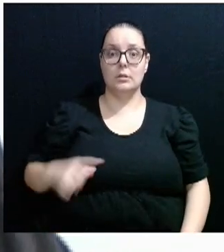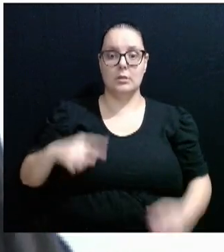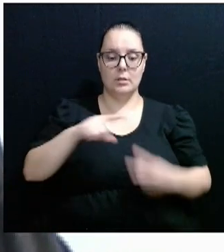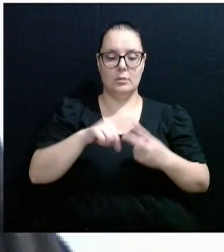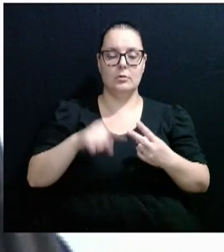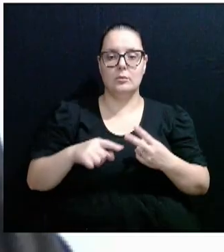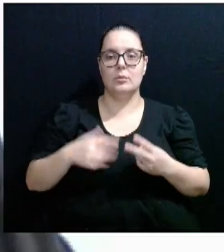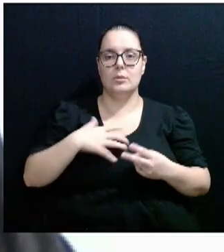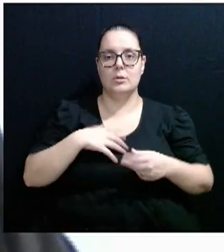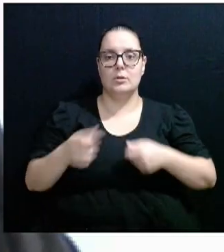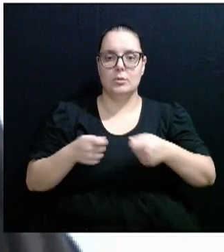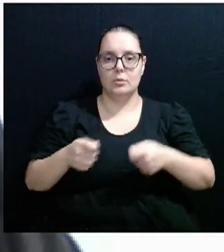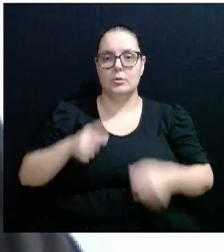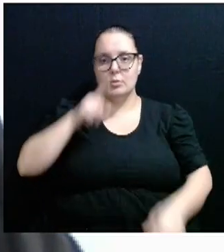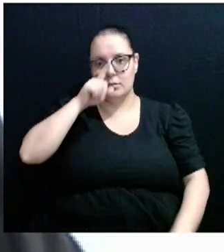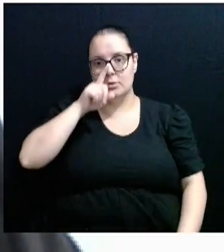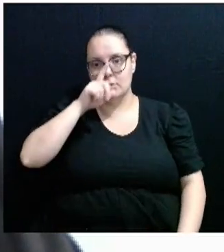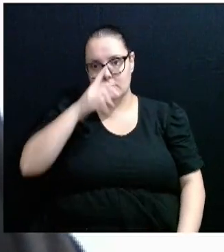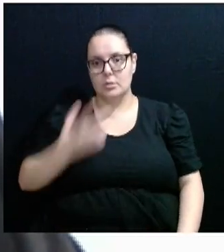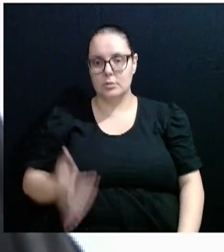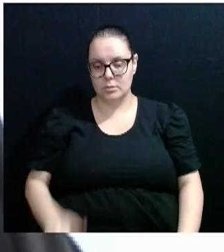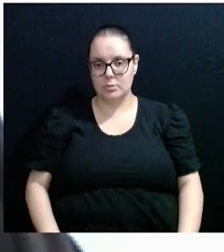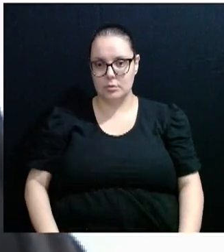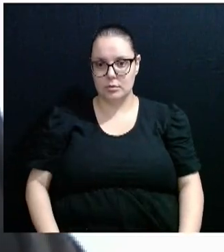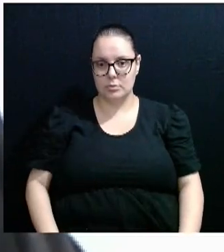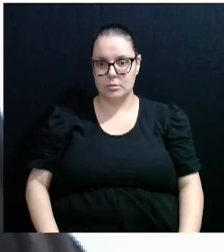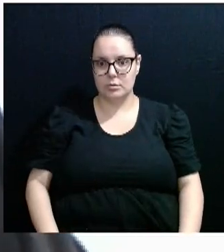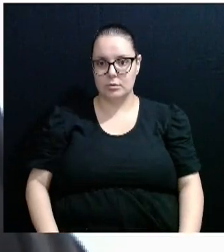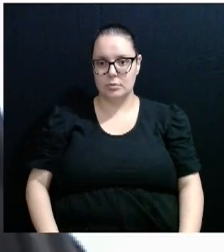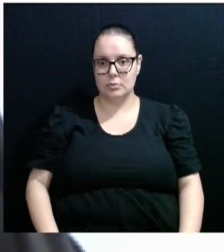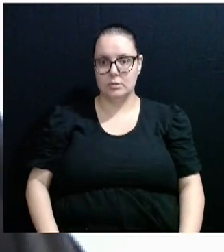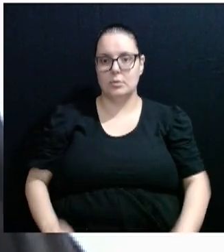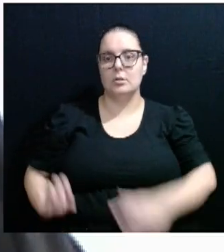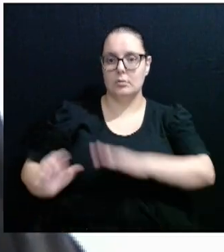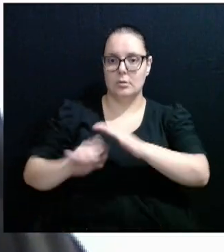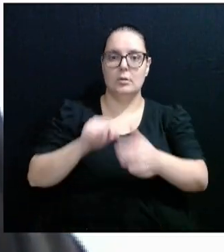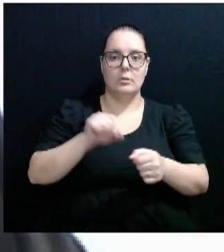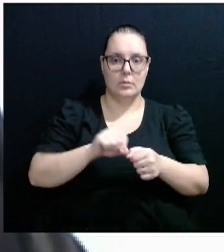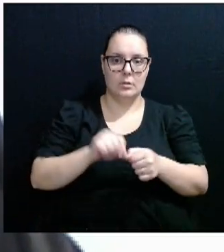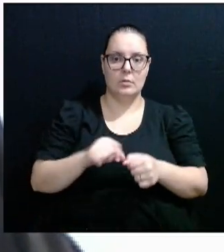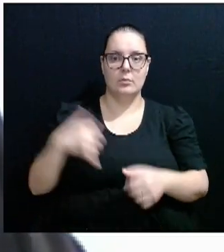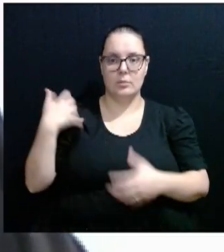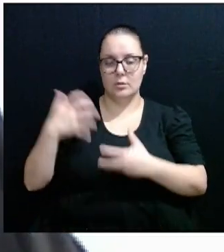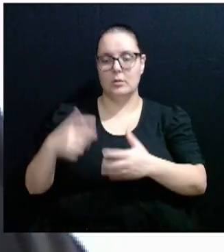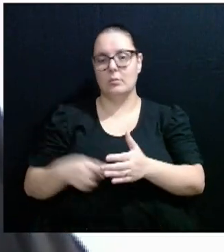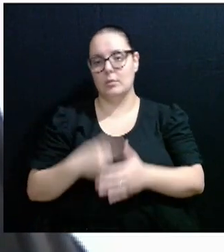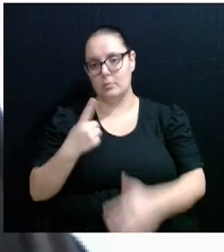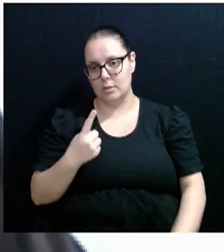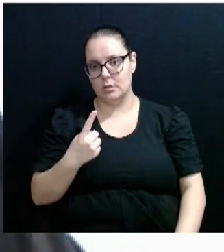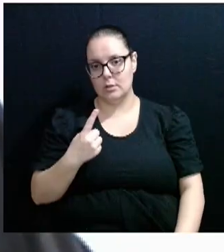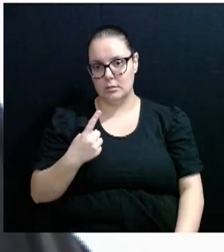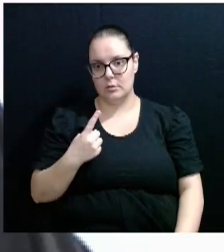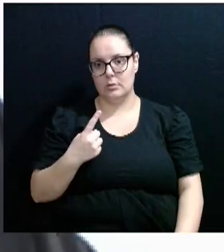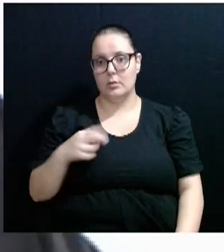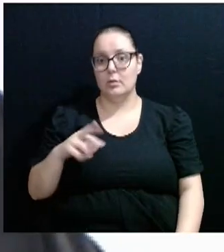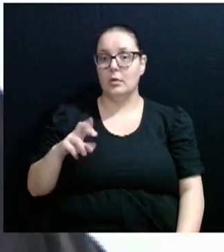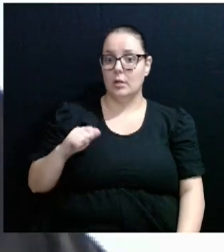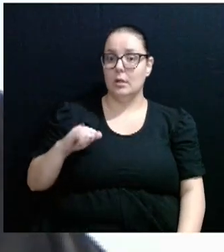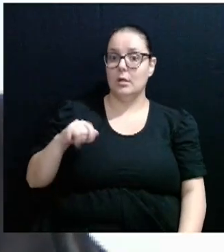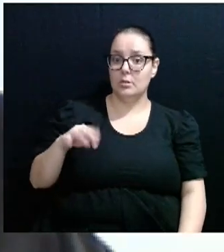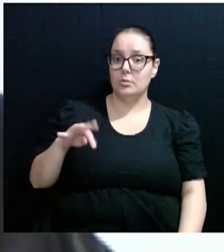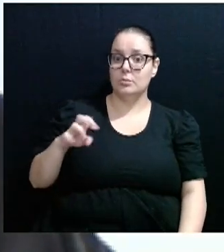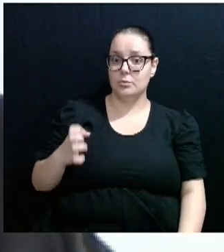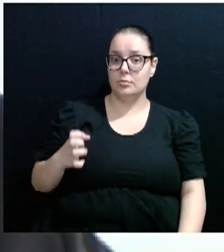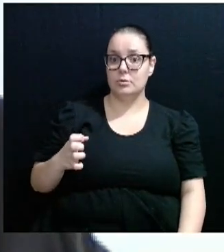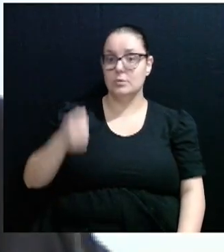risco que essas empresas fazem com os idosos. A primeira são os reajustes abusivos.